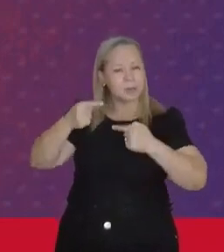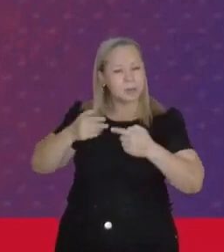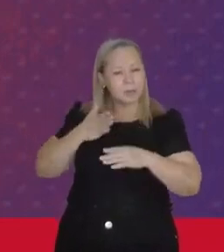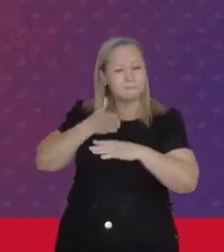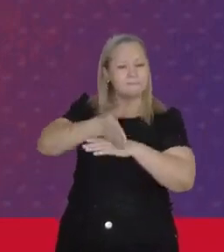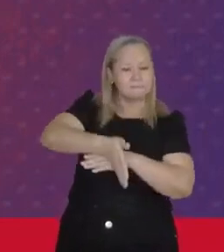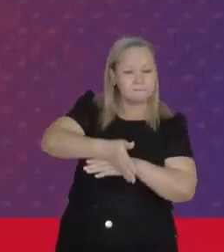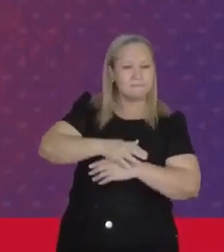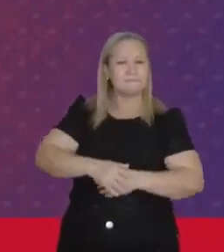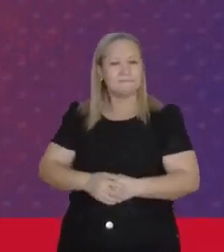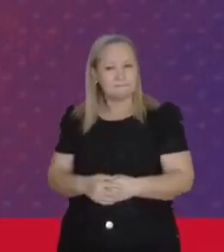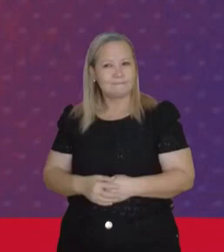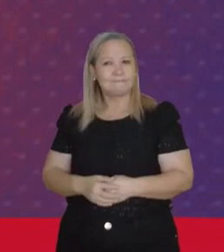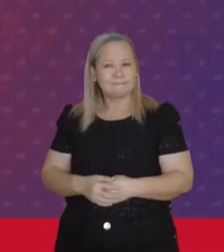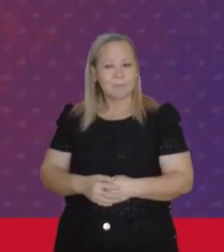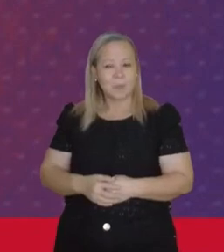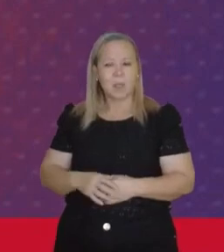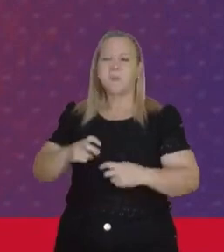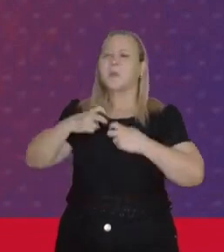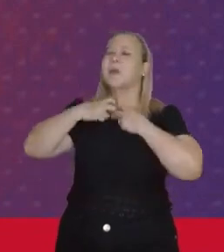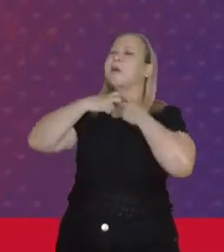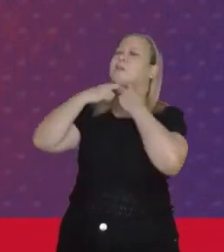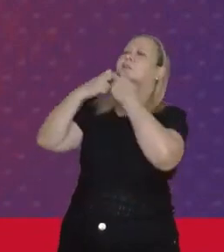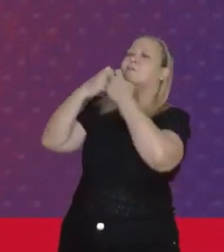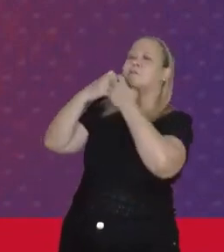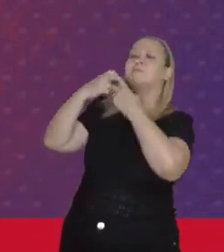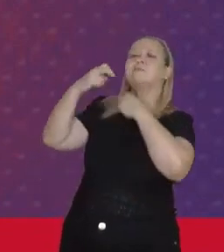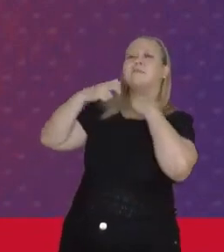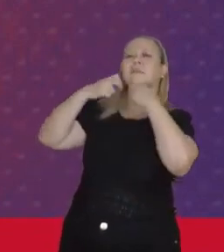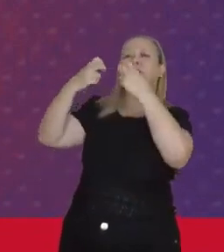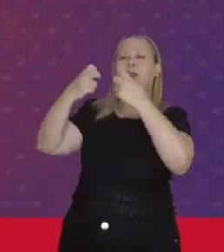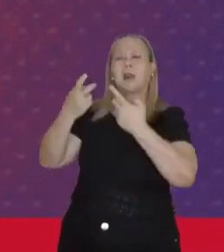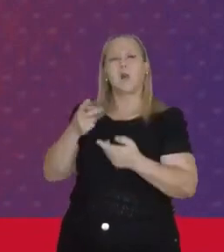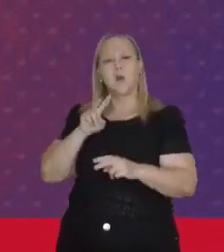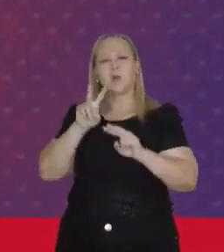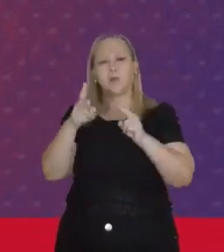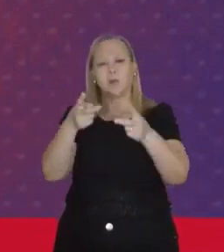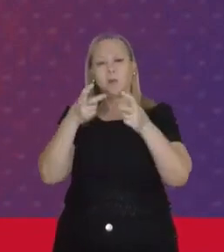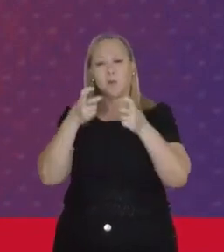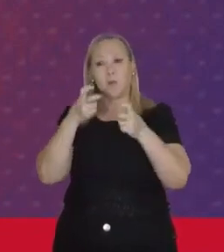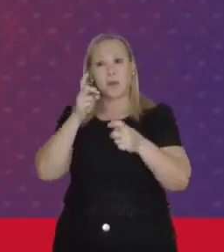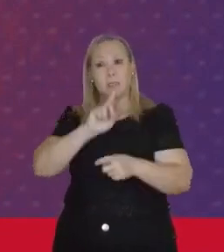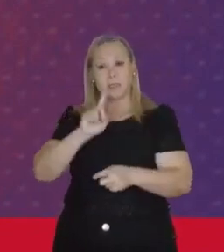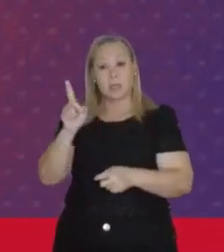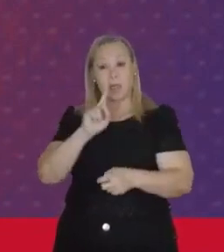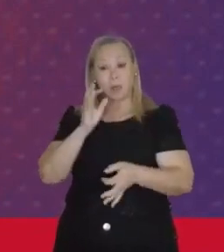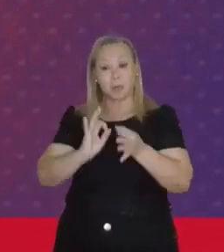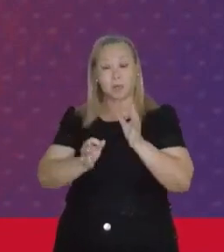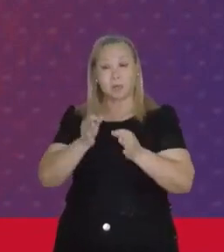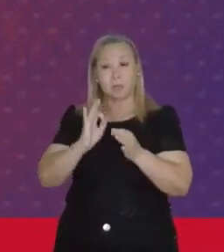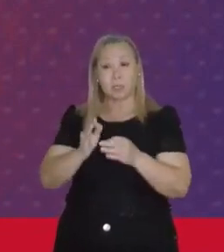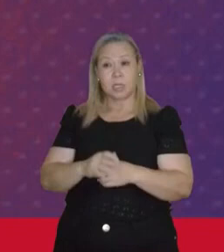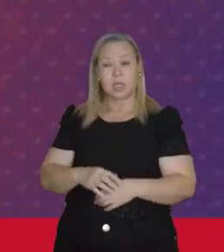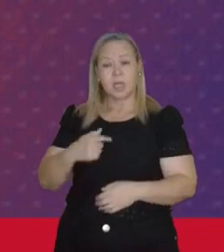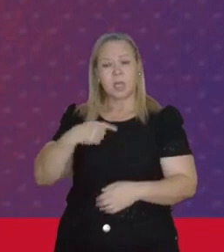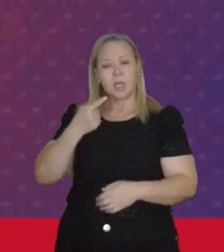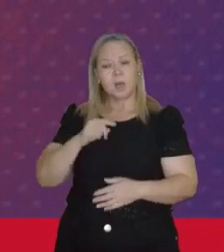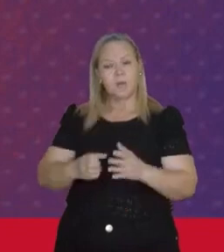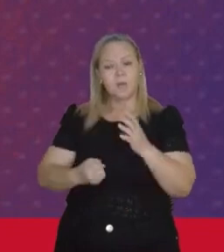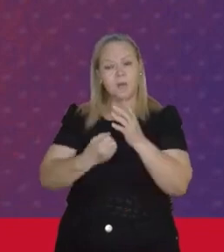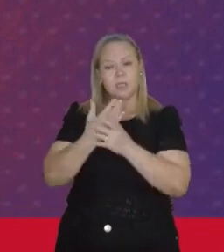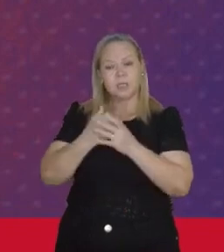intervir, para gritar quando a gente vê injustiça. E eu acho que eu fui, né, criando